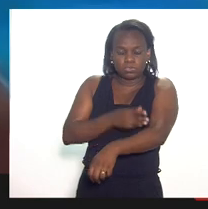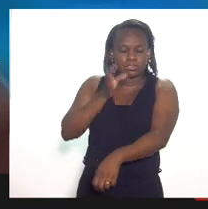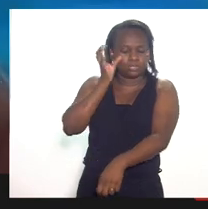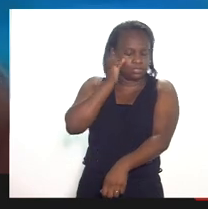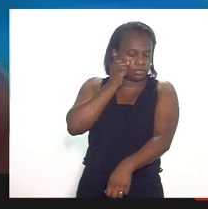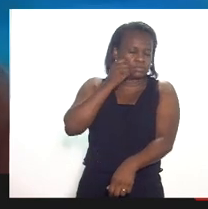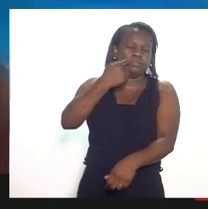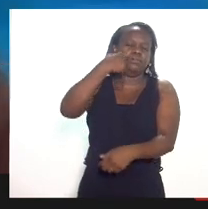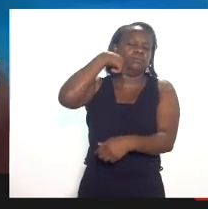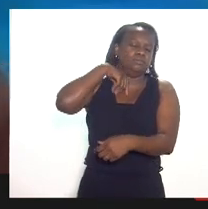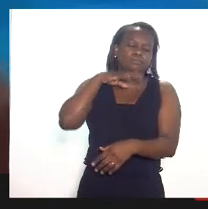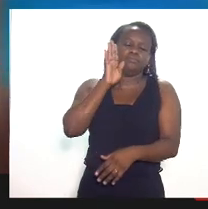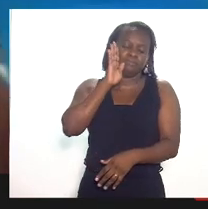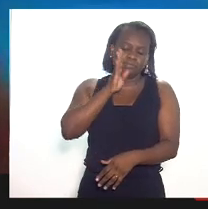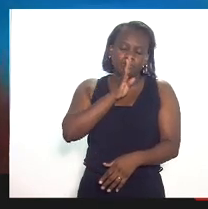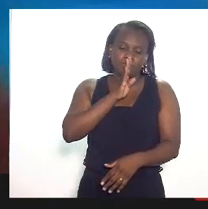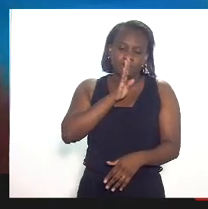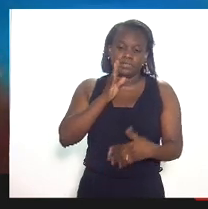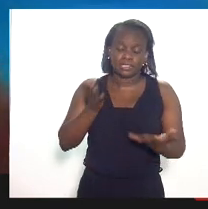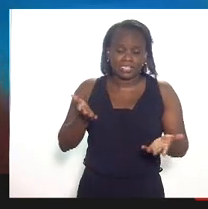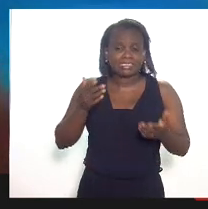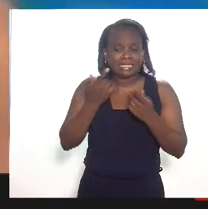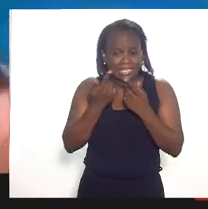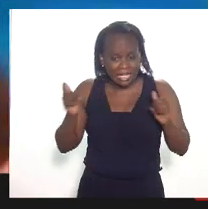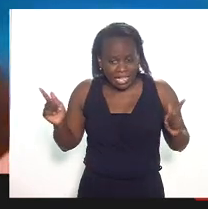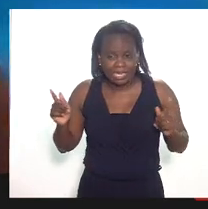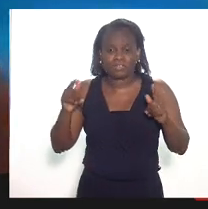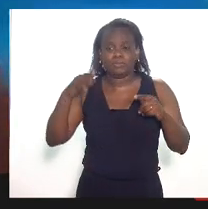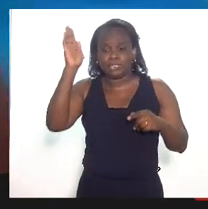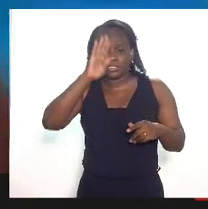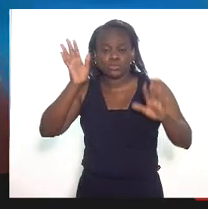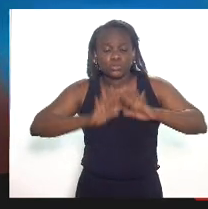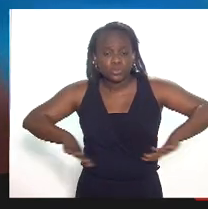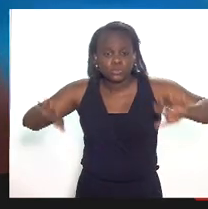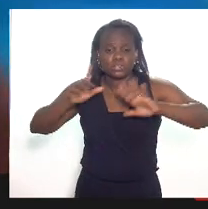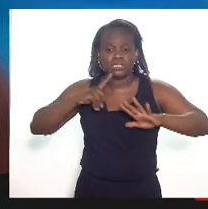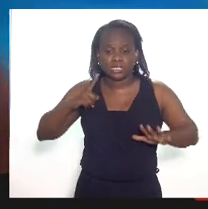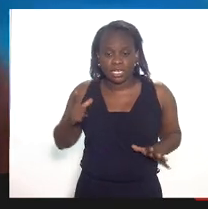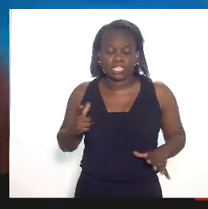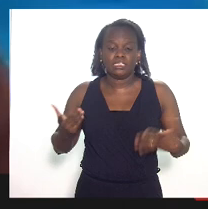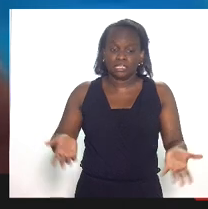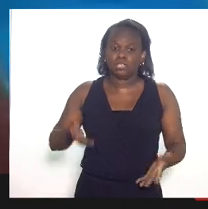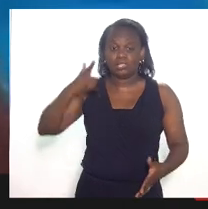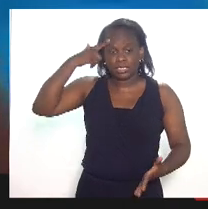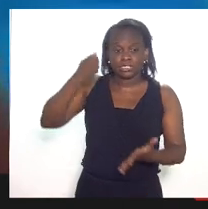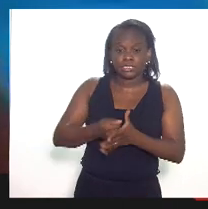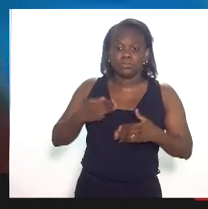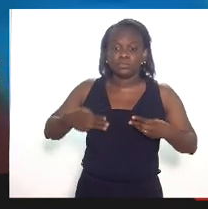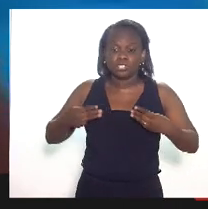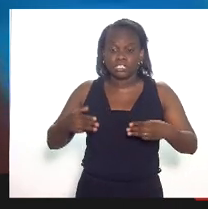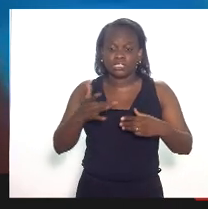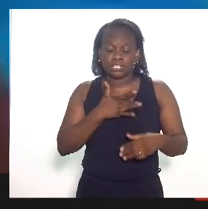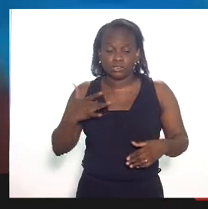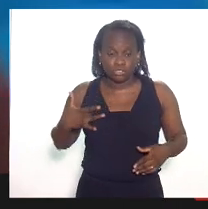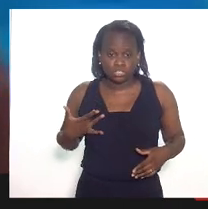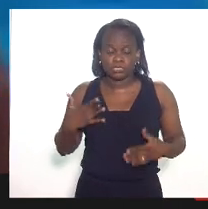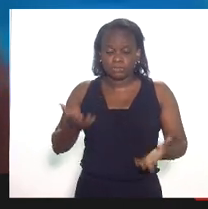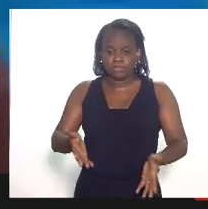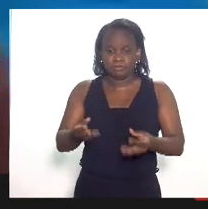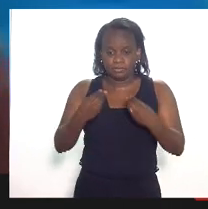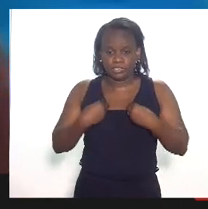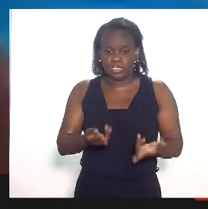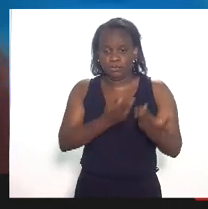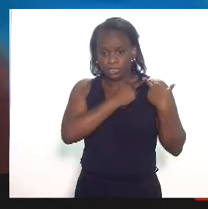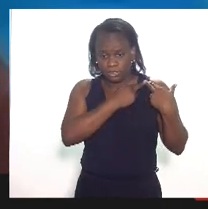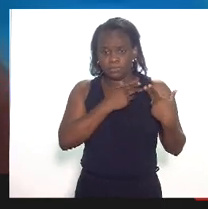muito grave e ela passa pelo Brasil inteiro e passa por uma decisão que o Ministério da Saúde chamou para si a